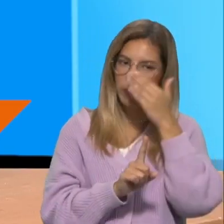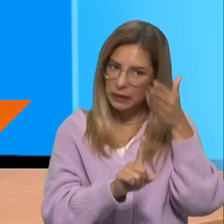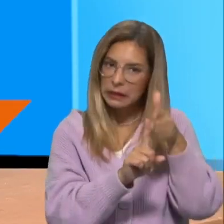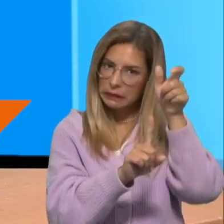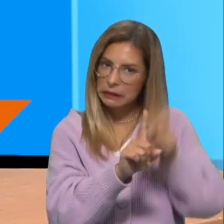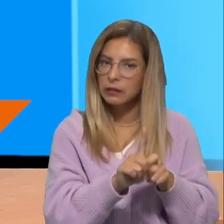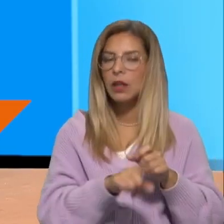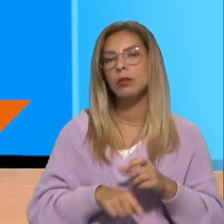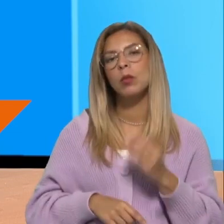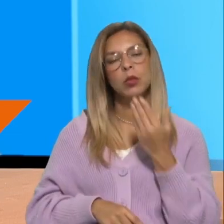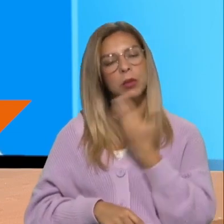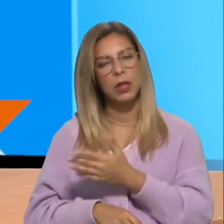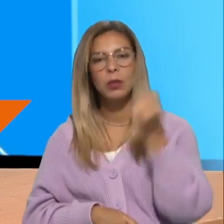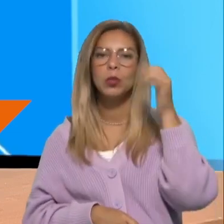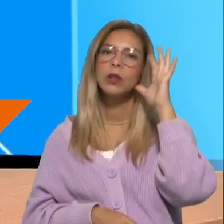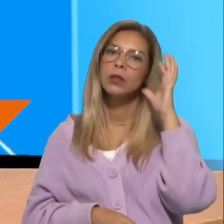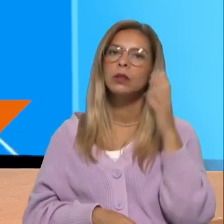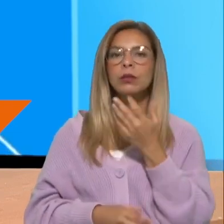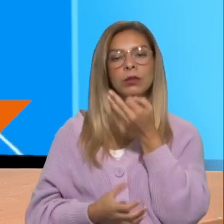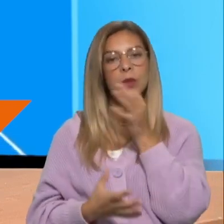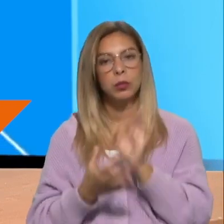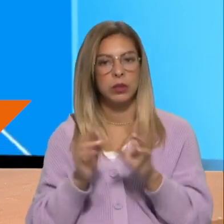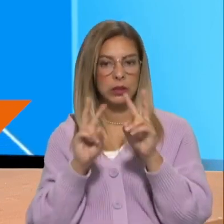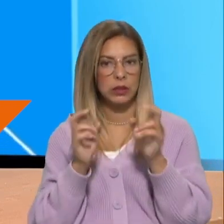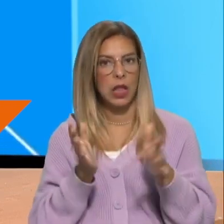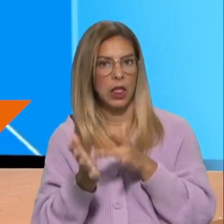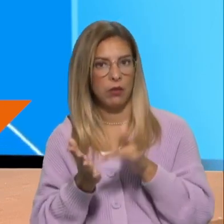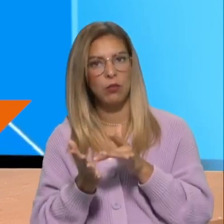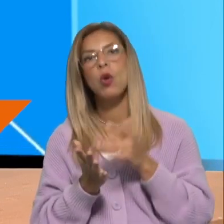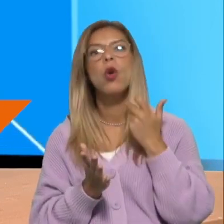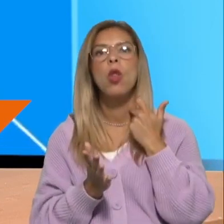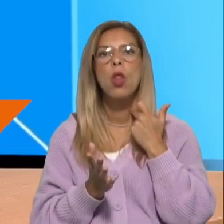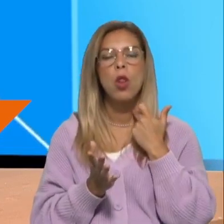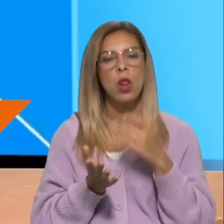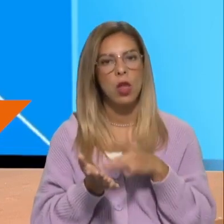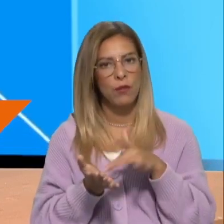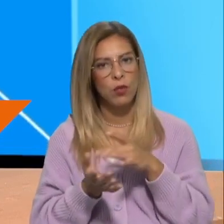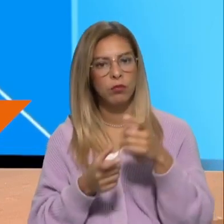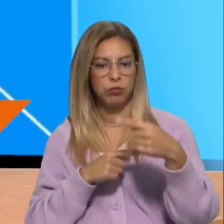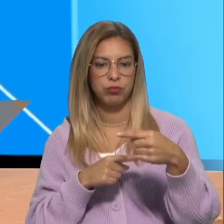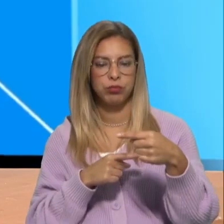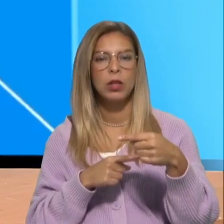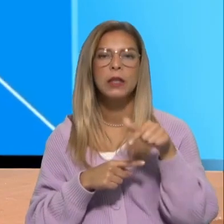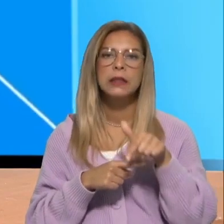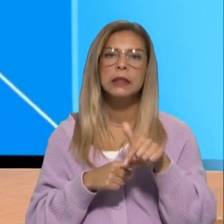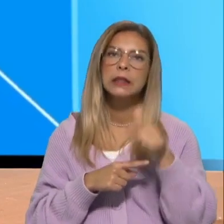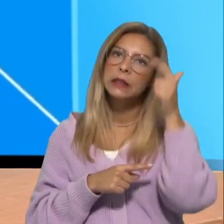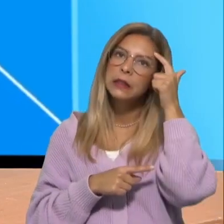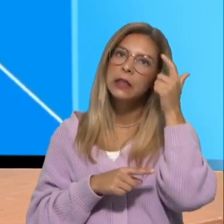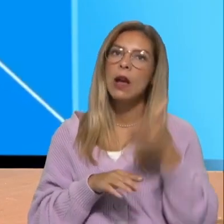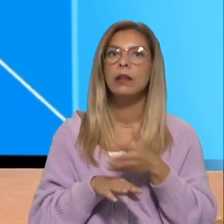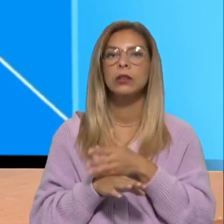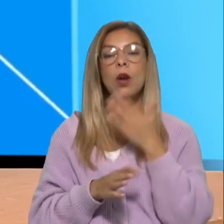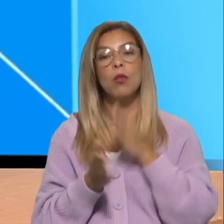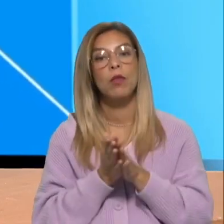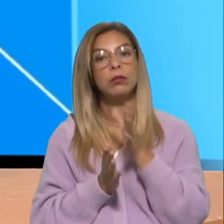por este convite e por ter a oportunidade de falar deste pequeno livro. De facto, é um ensaio de uma coleção que já agora aproveitava